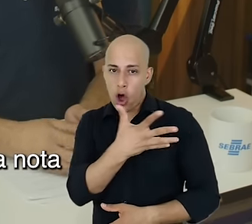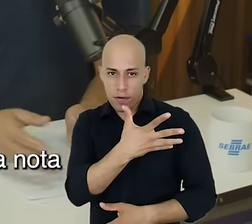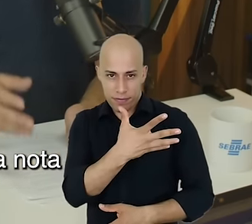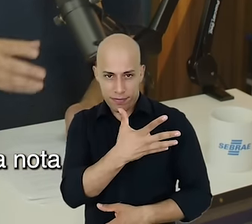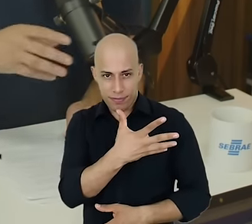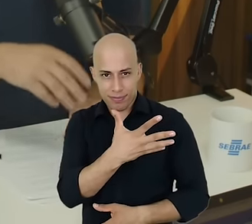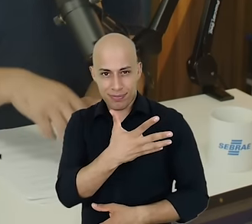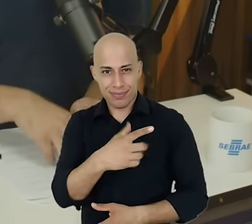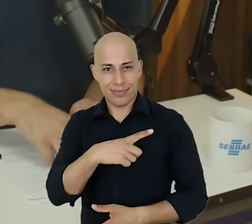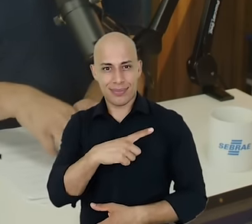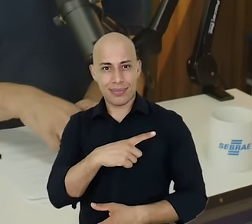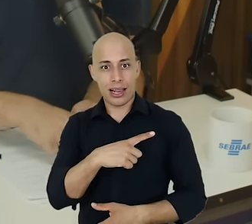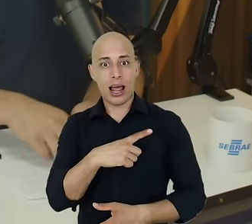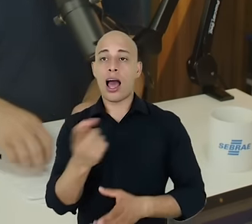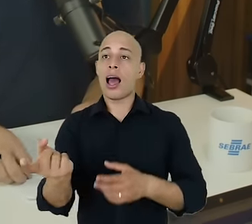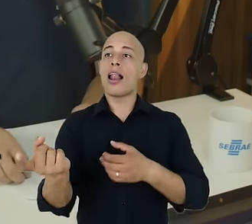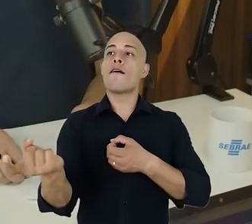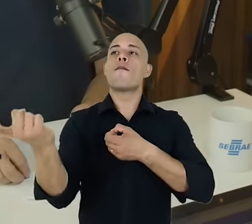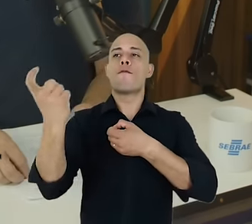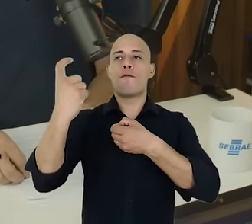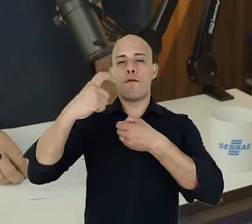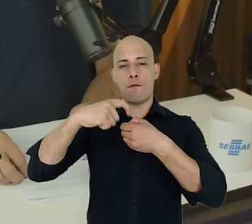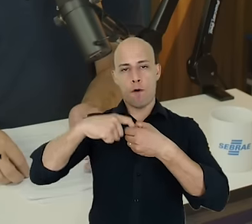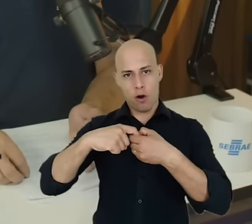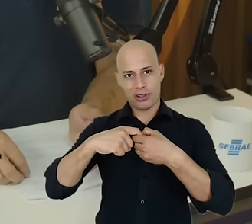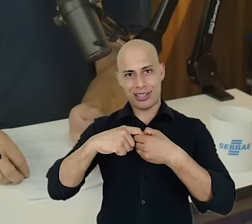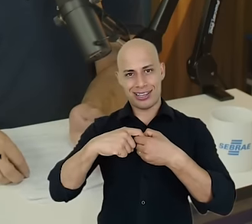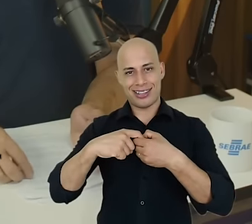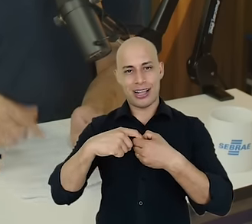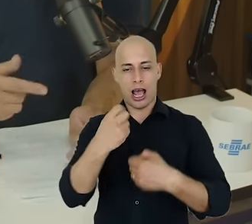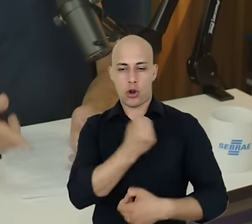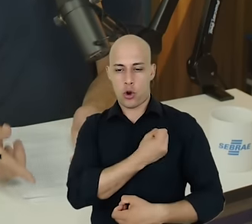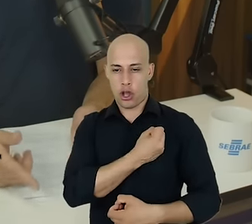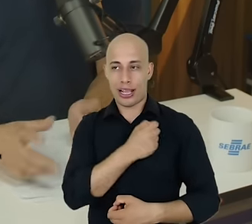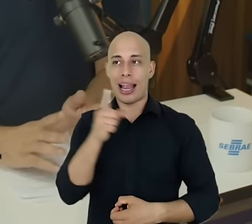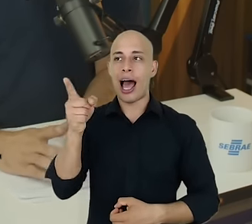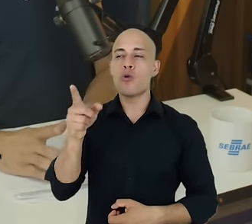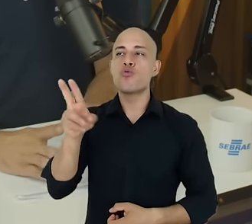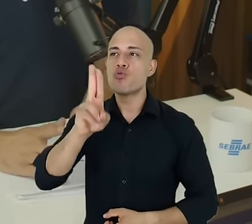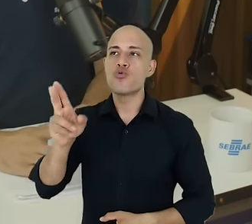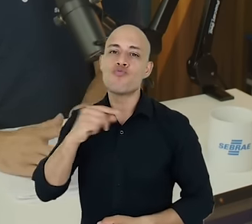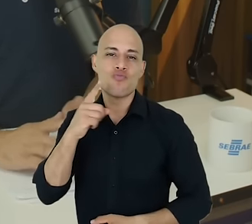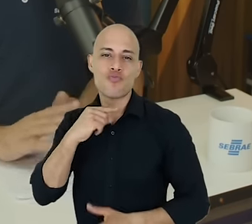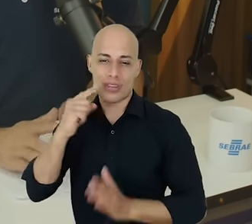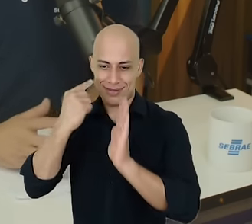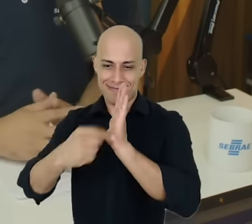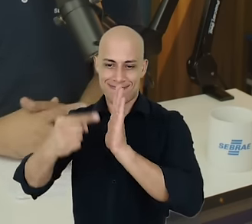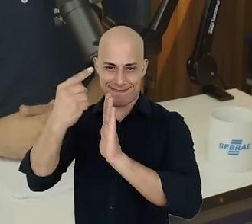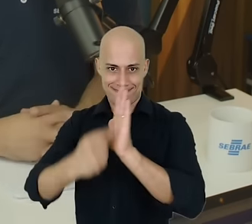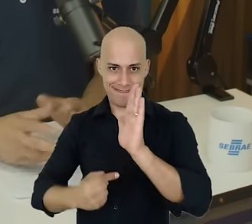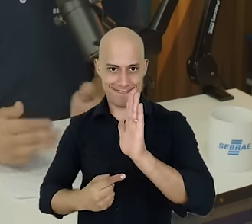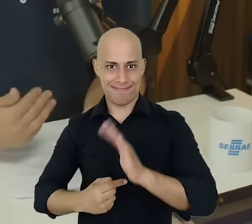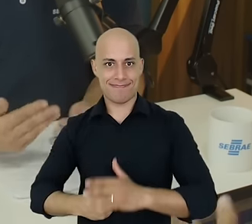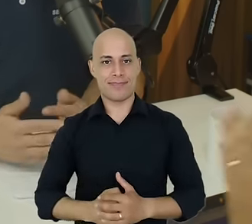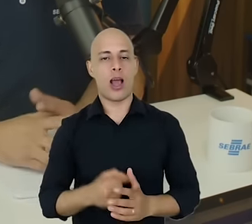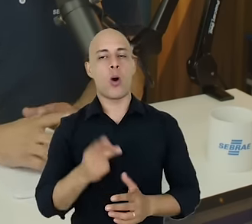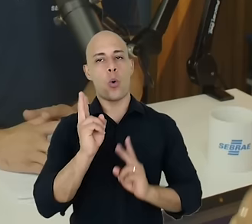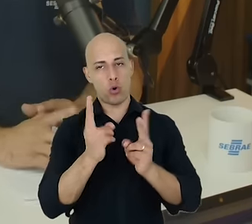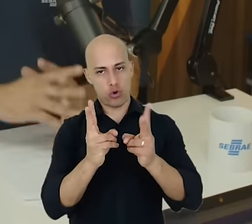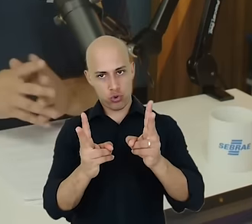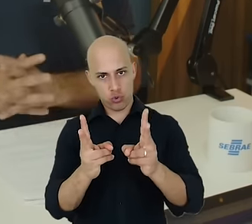fiscal ele vai trazer a numeração anterior que não foi autorizada certo é isso mesmo isso mes ele